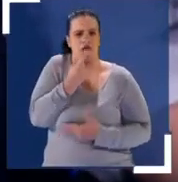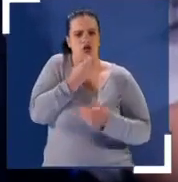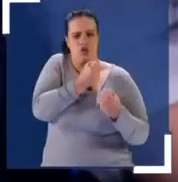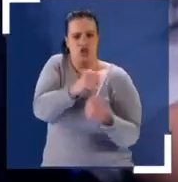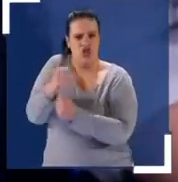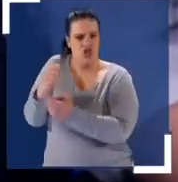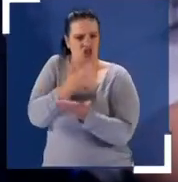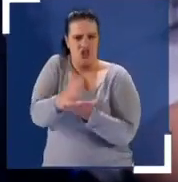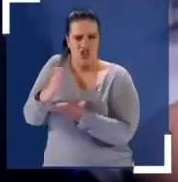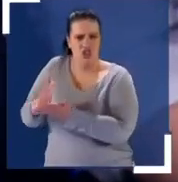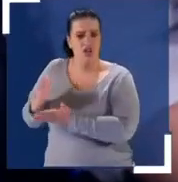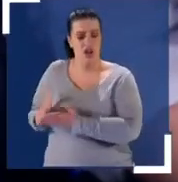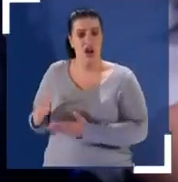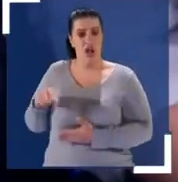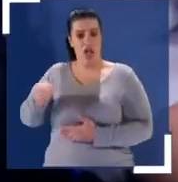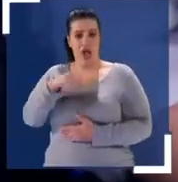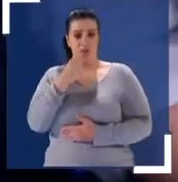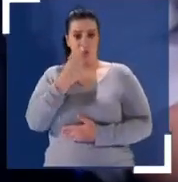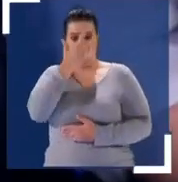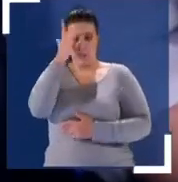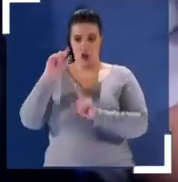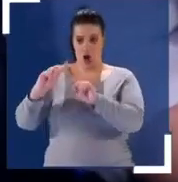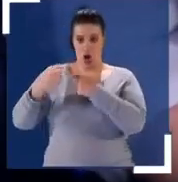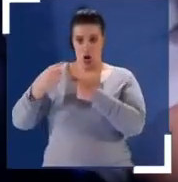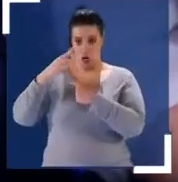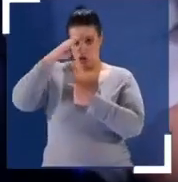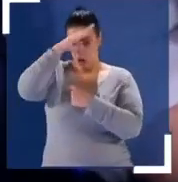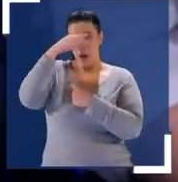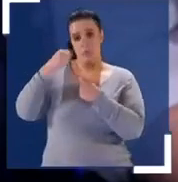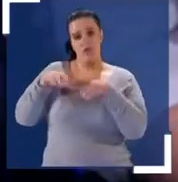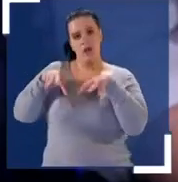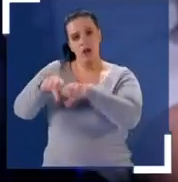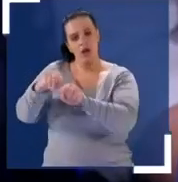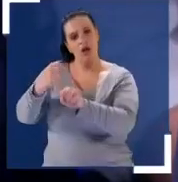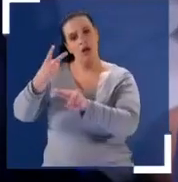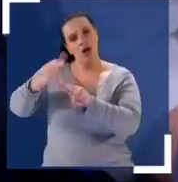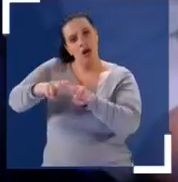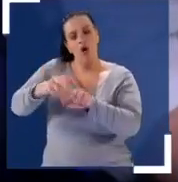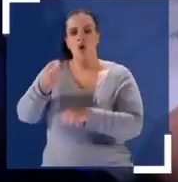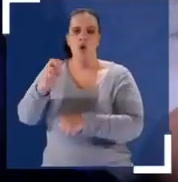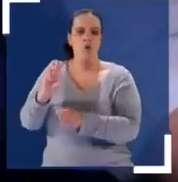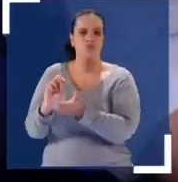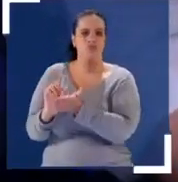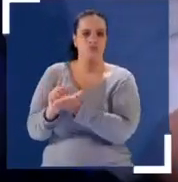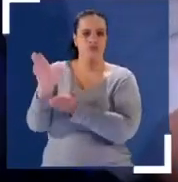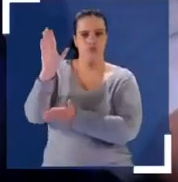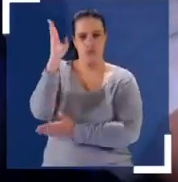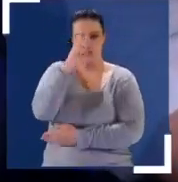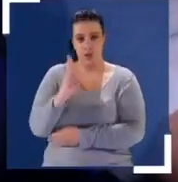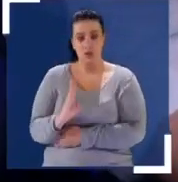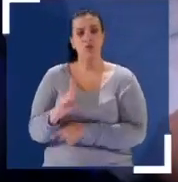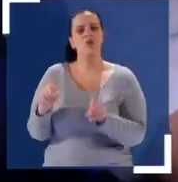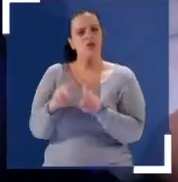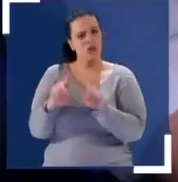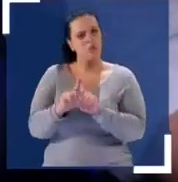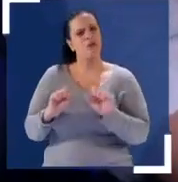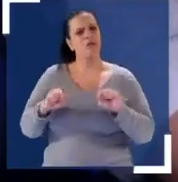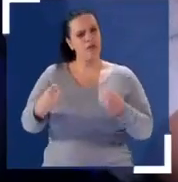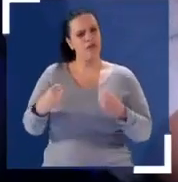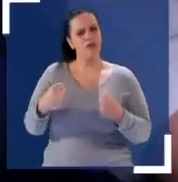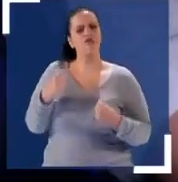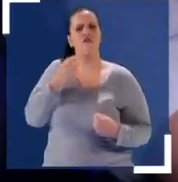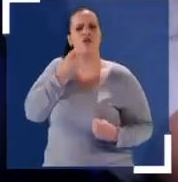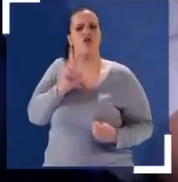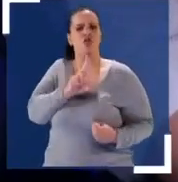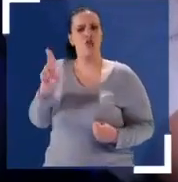Ele falou que esses seus, os opositores dele, eles devem ou ir para a cadeia ou sair do país. Ele voltou a defender um torturador.